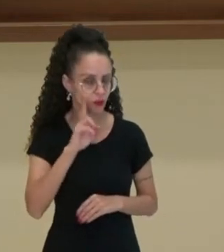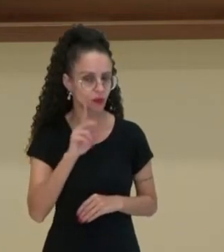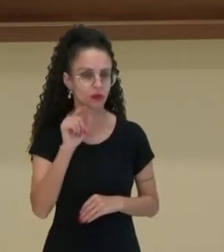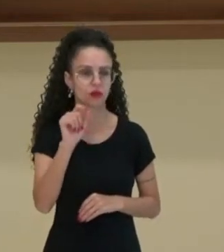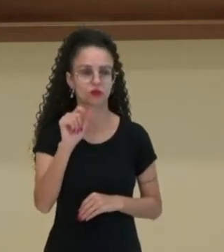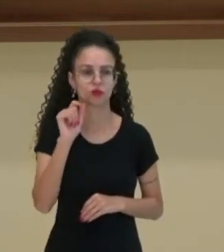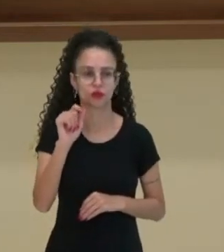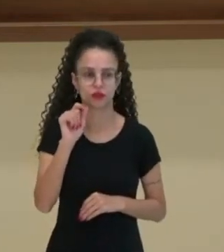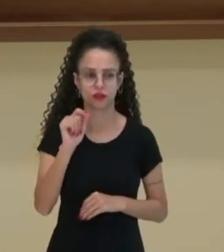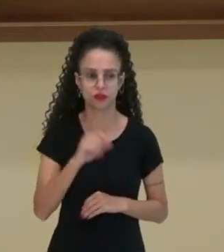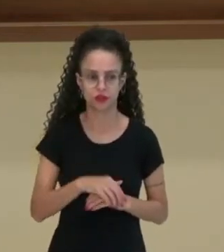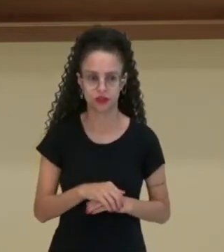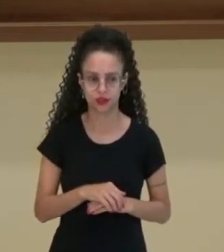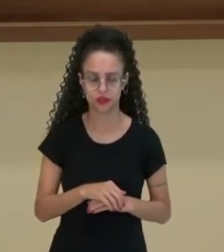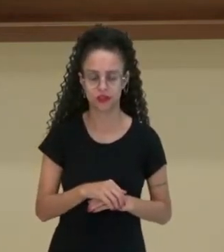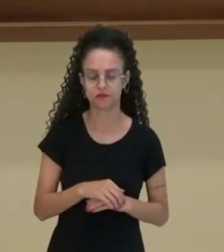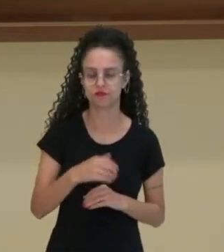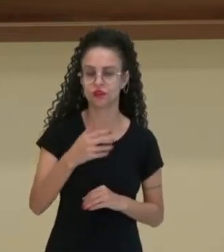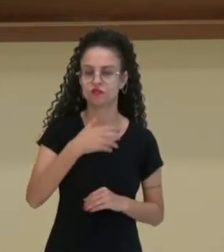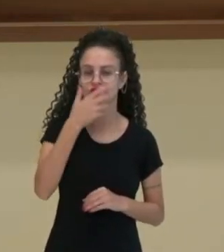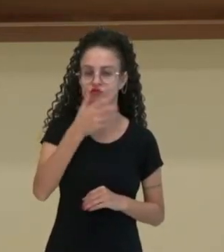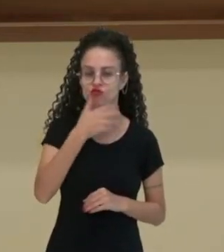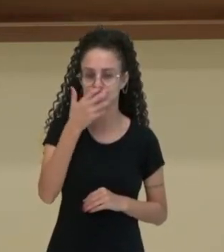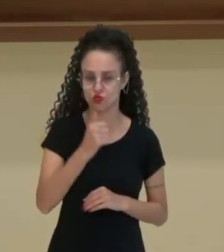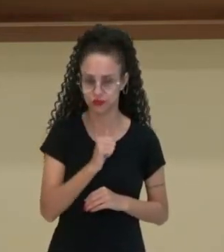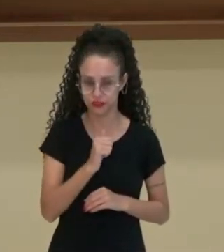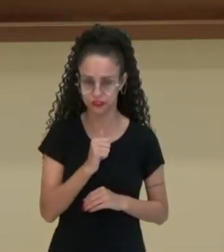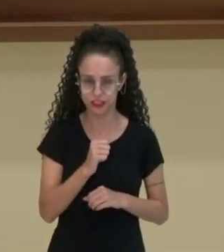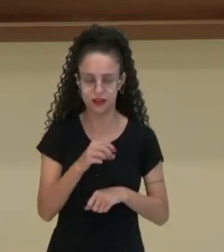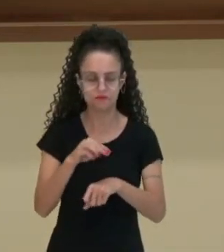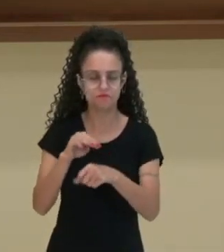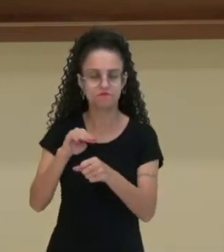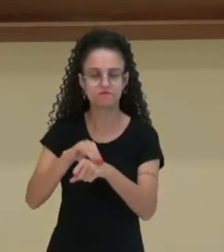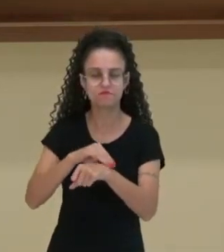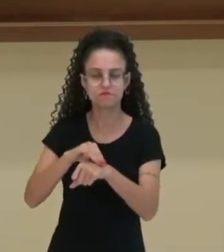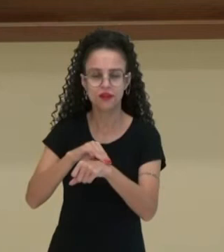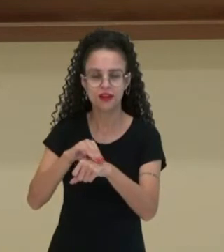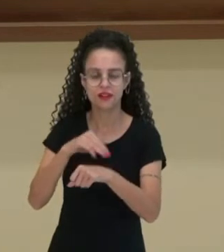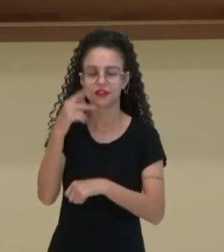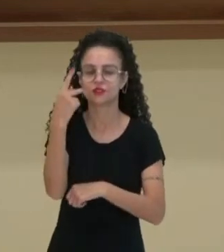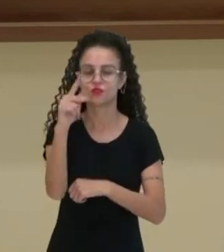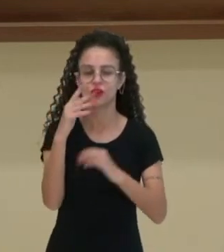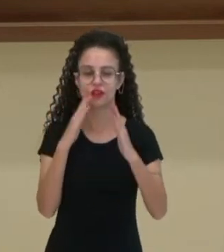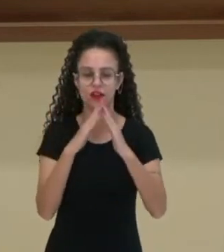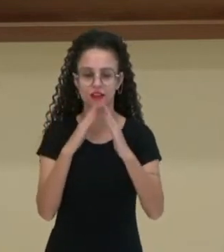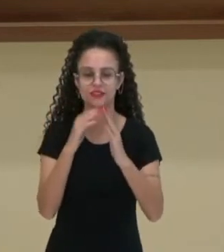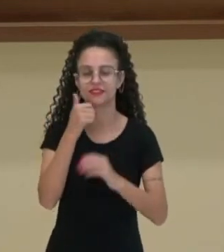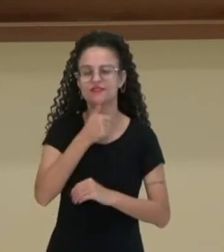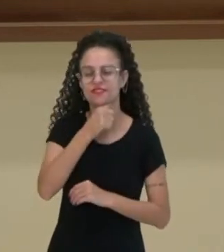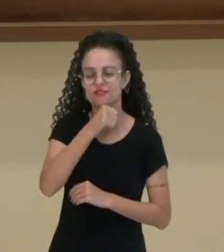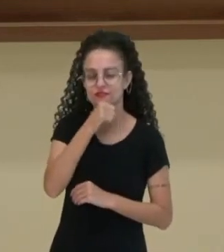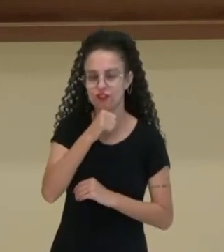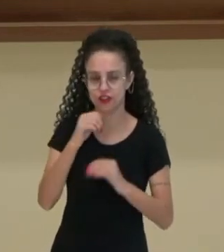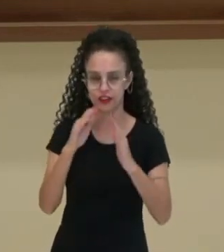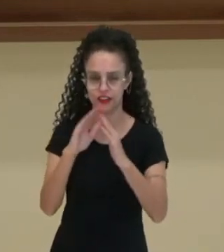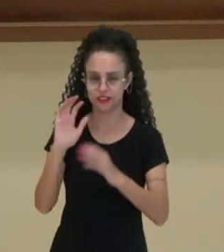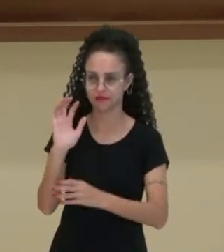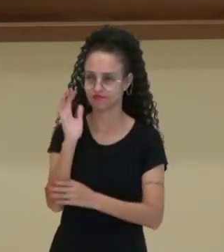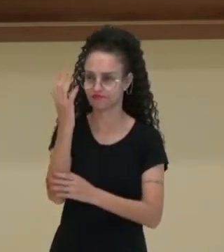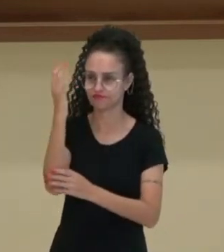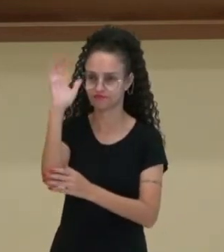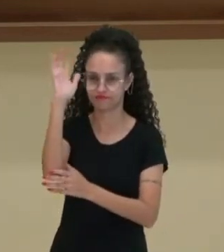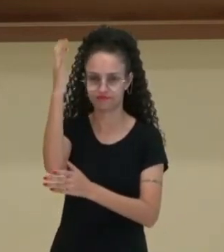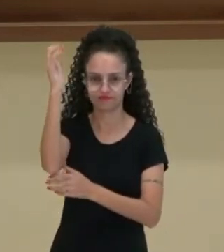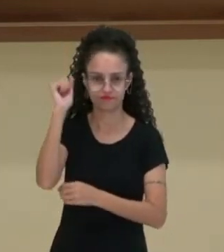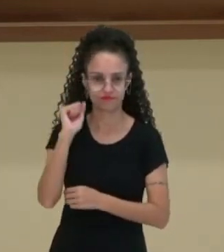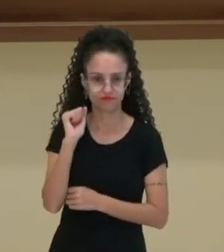naquele pé de fruta, naquele pé de manga que tem lá no quintal, lá na casa da vovó. Vamos nos recordar daquele pé de manga,